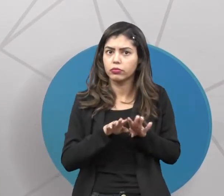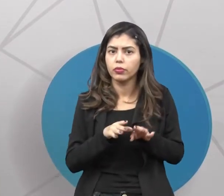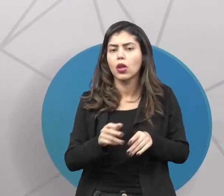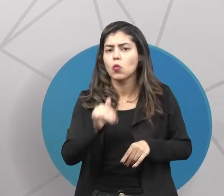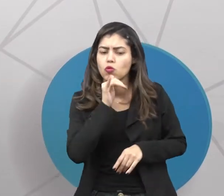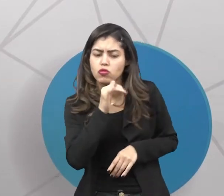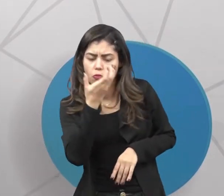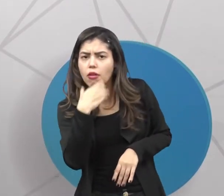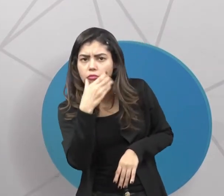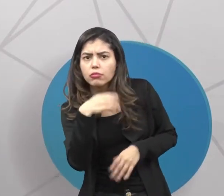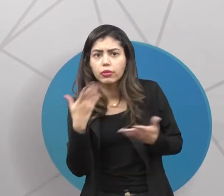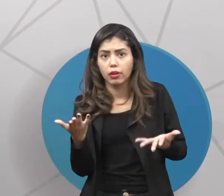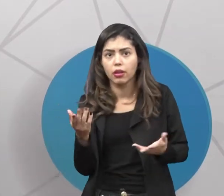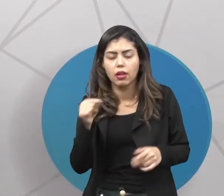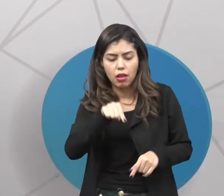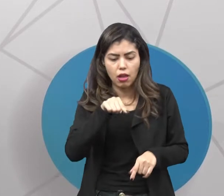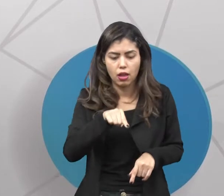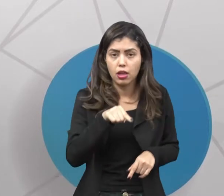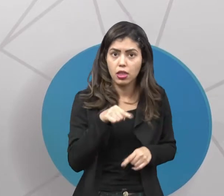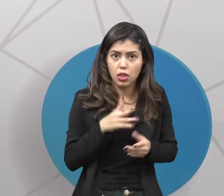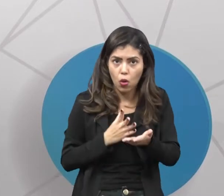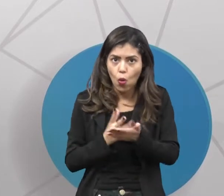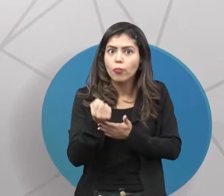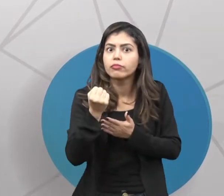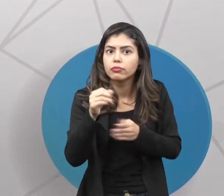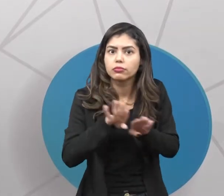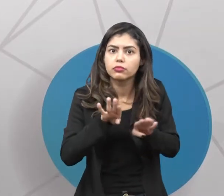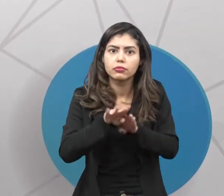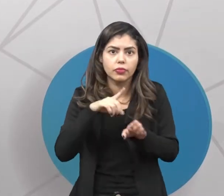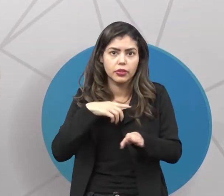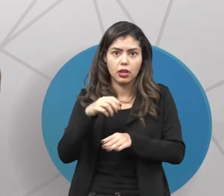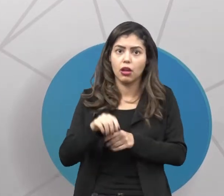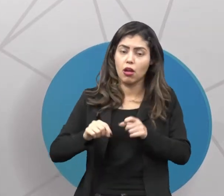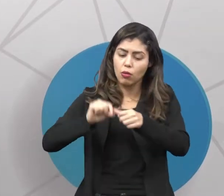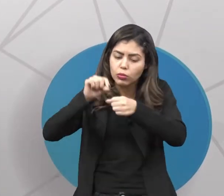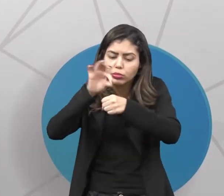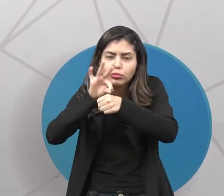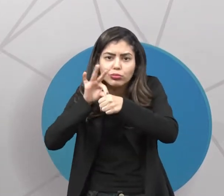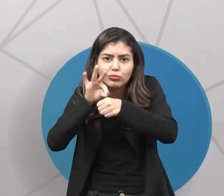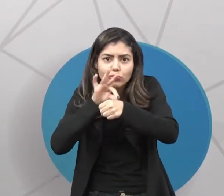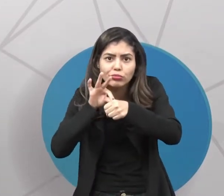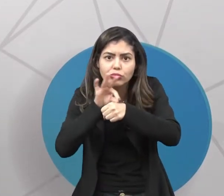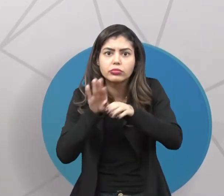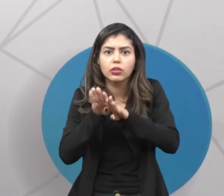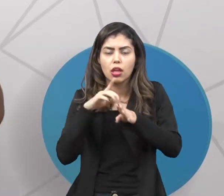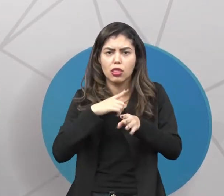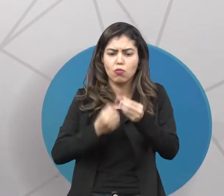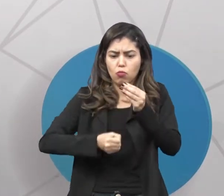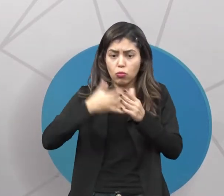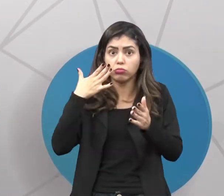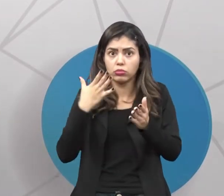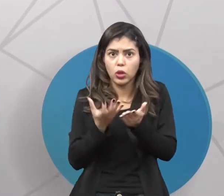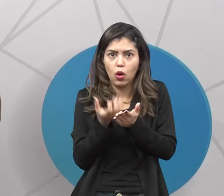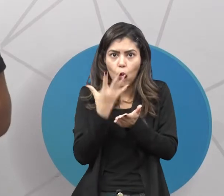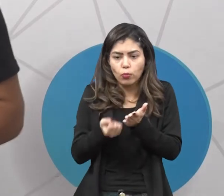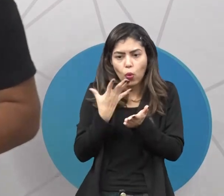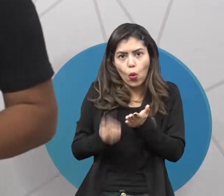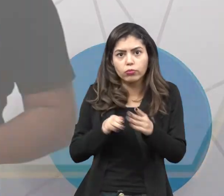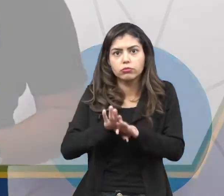fruta, por exemplo, relacionada que absorve grande agrotóxico é o morango. O morango tem muitos poros, ele absorve muito agrotóxico.